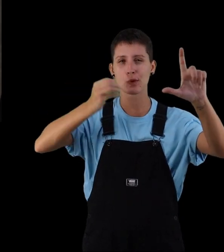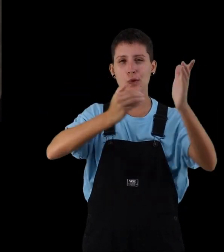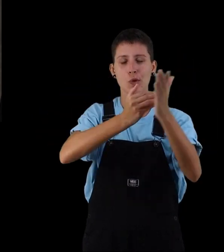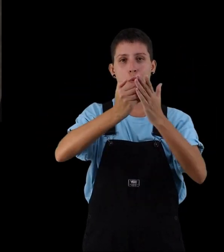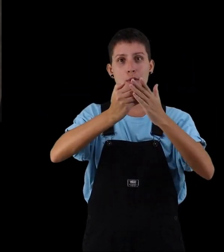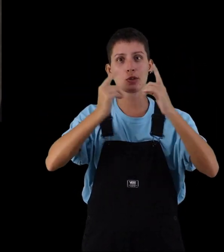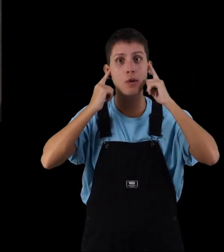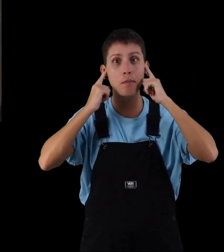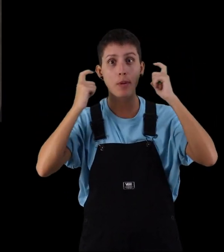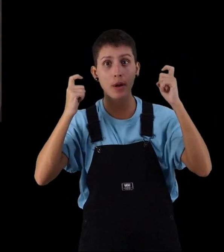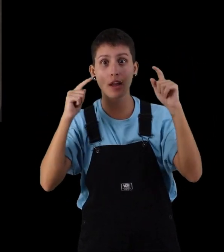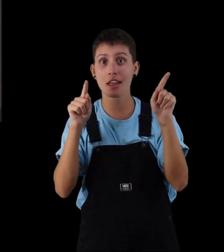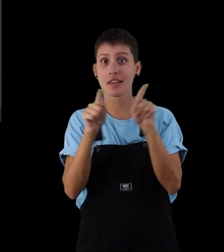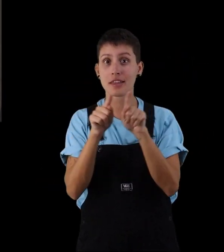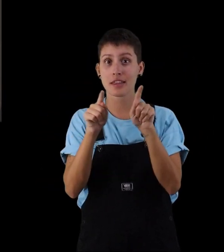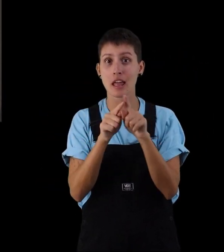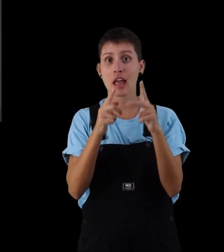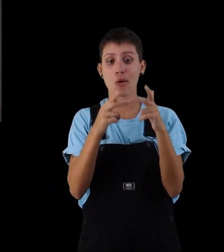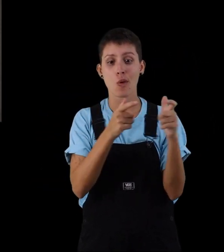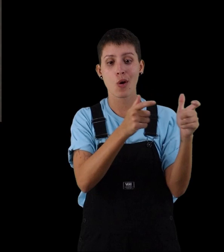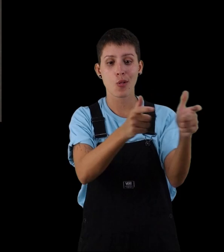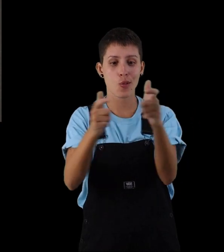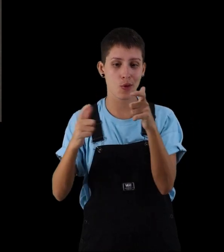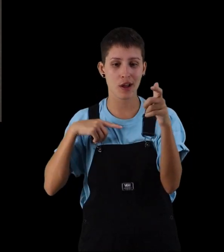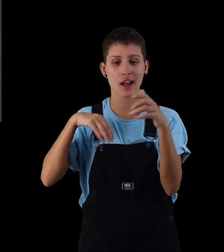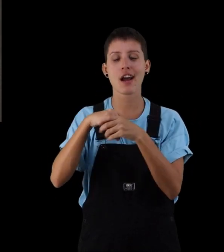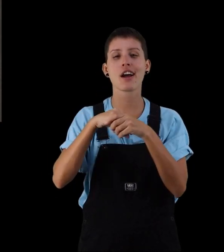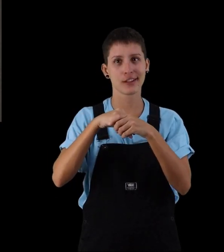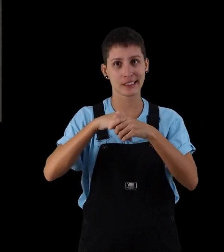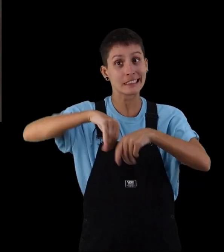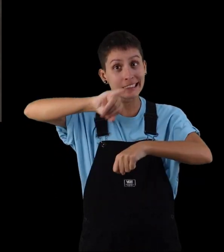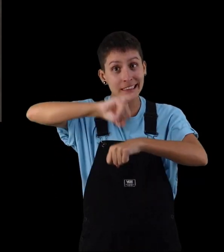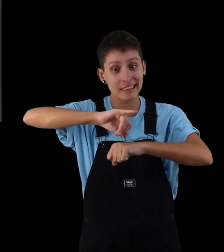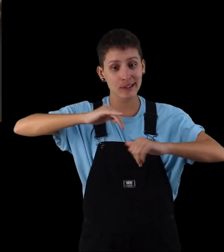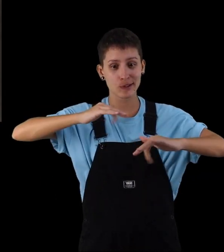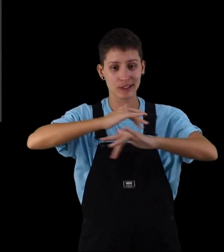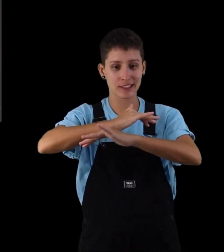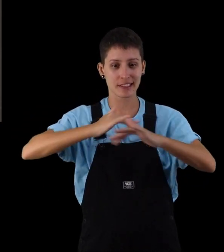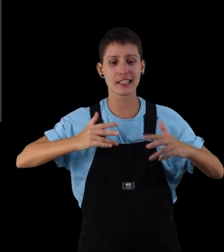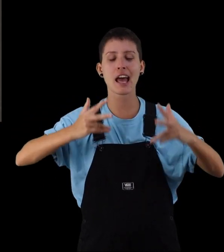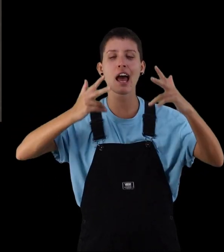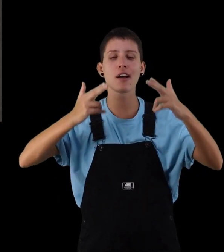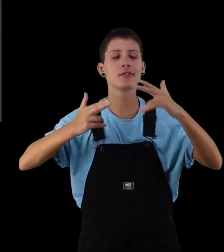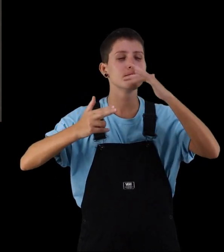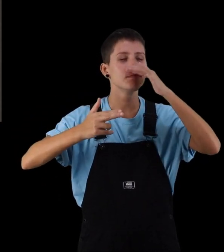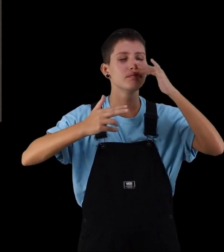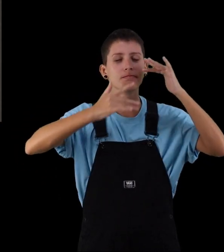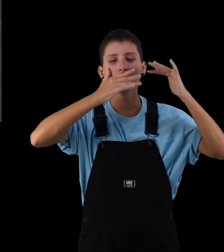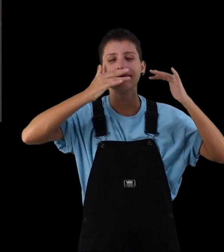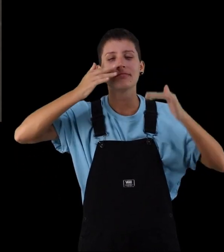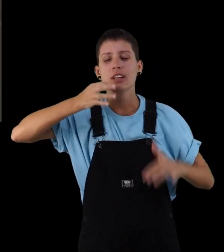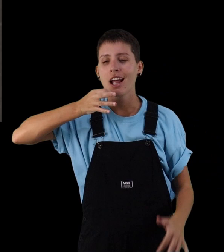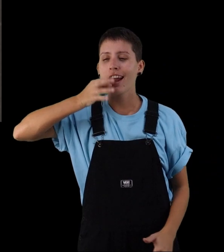branco ganharam sons. Falava também dos lugares que existiam no centro da cidade, como aquele